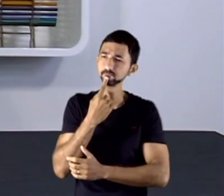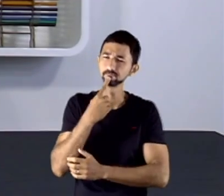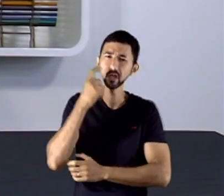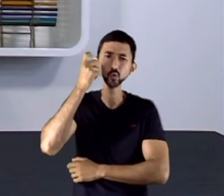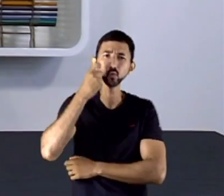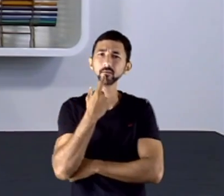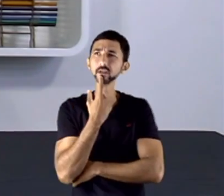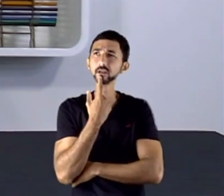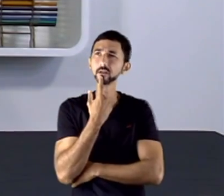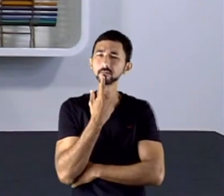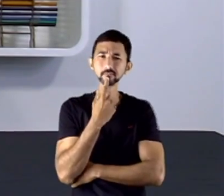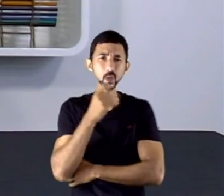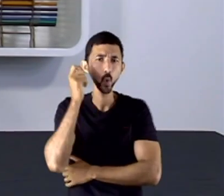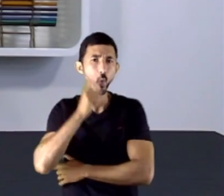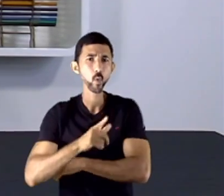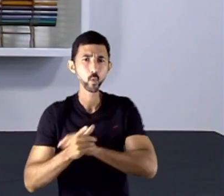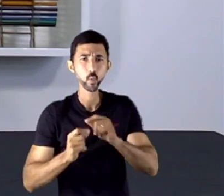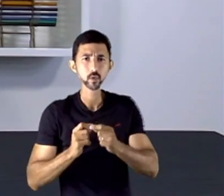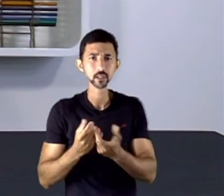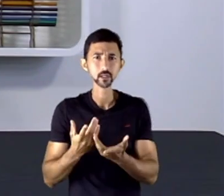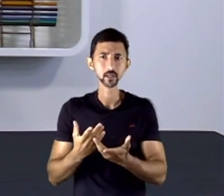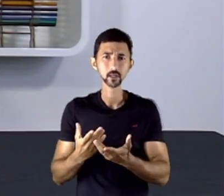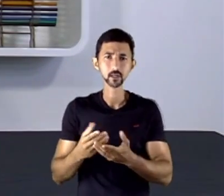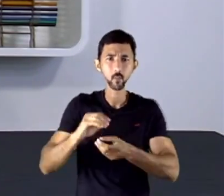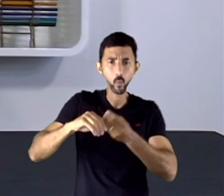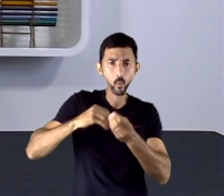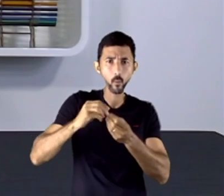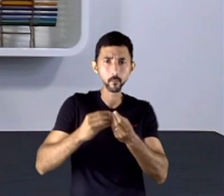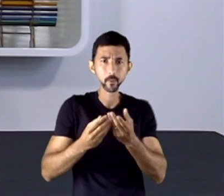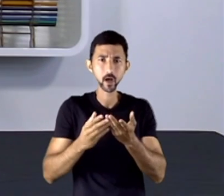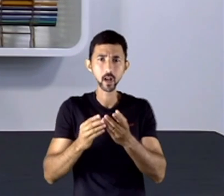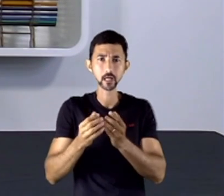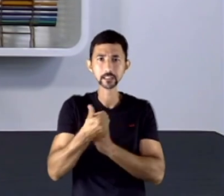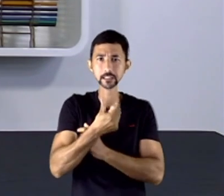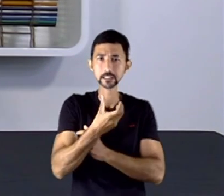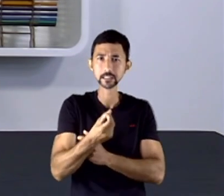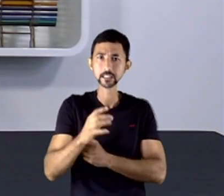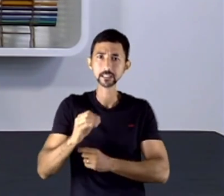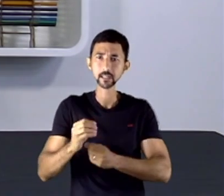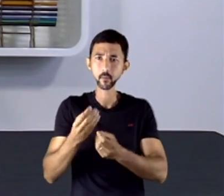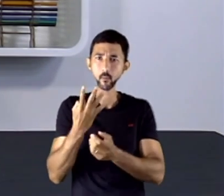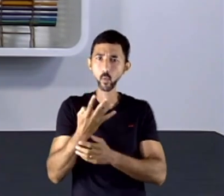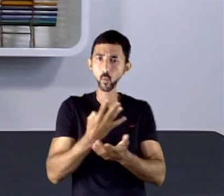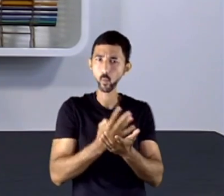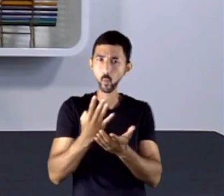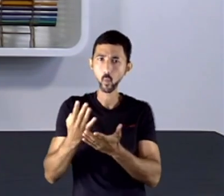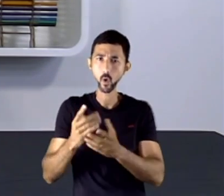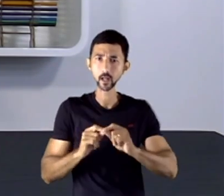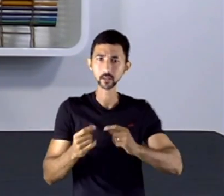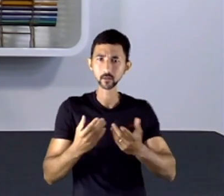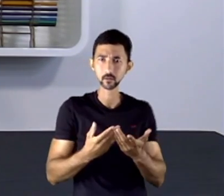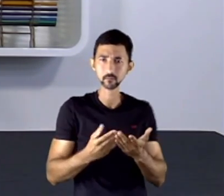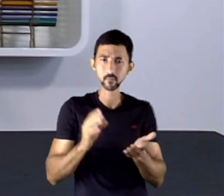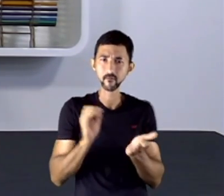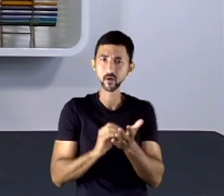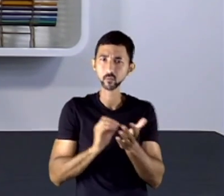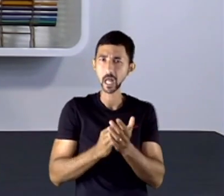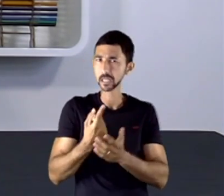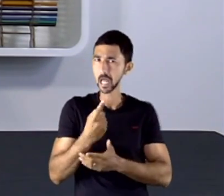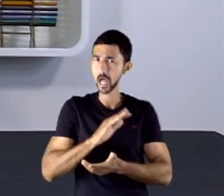que nós vamos conseguir embalar esses 60 bombons nessas quatro possibilidades e não vai sobrar